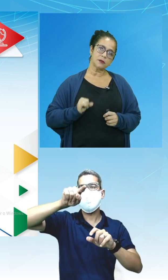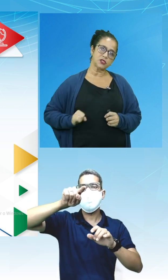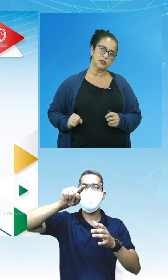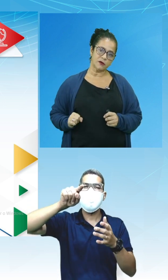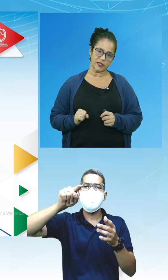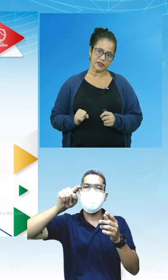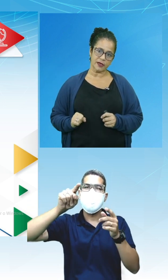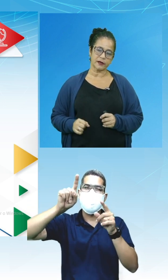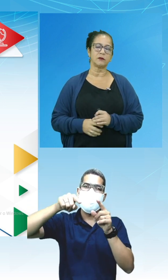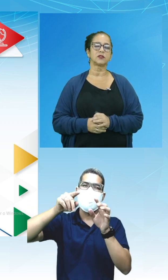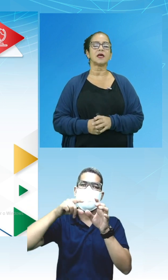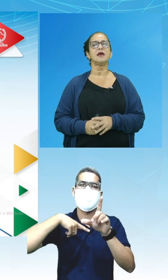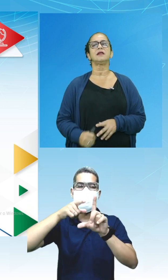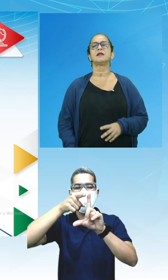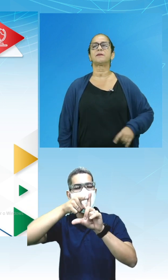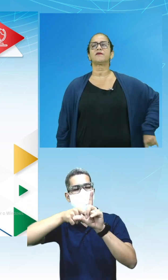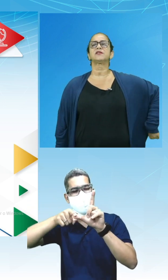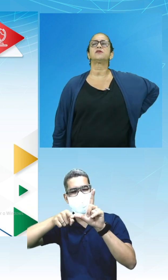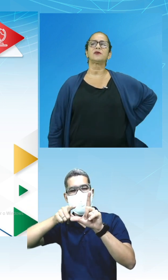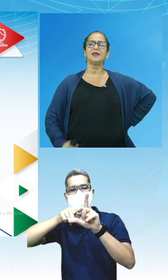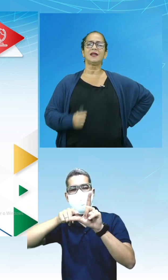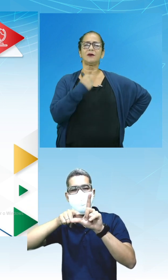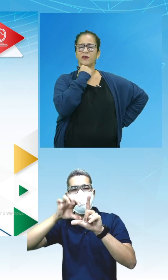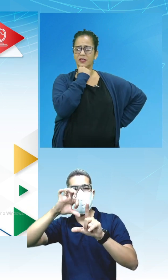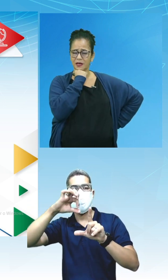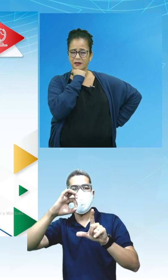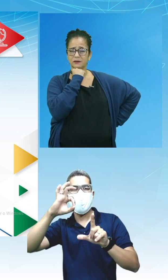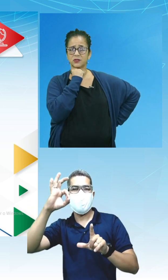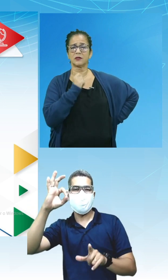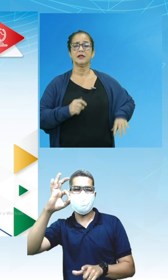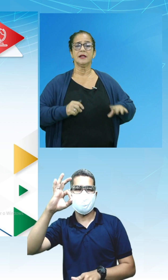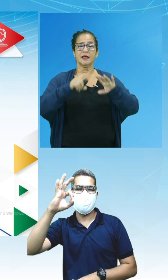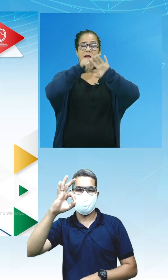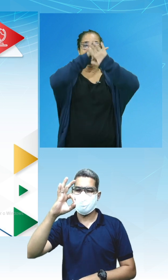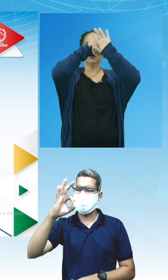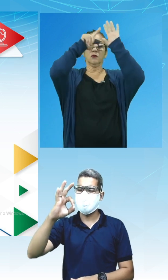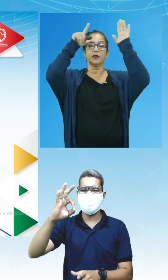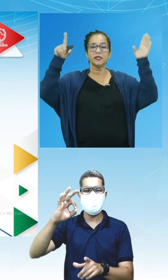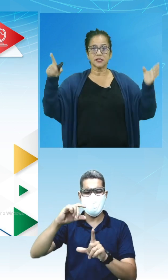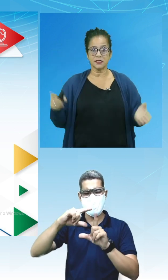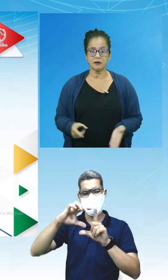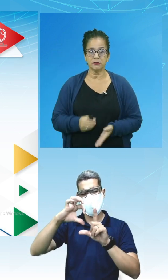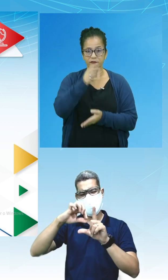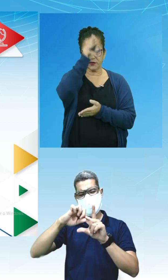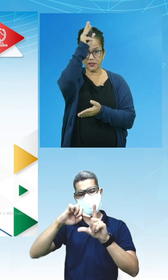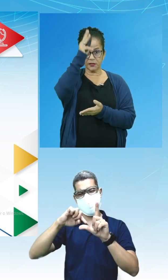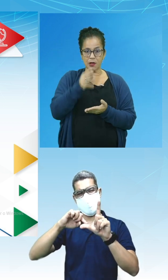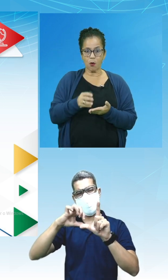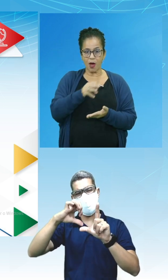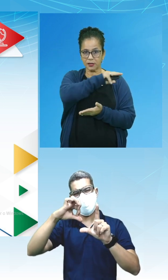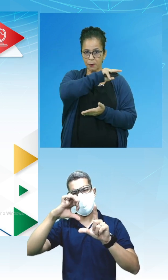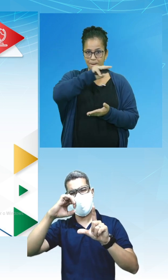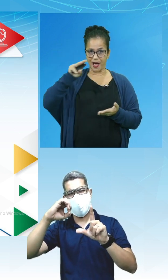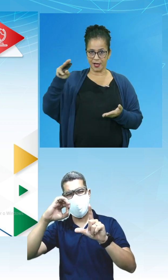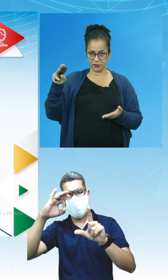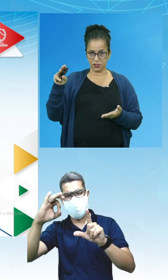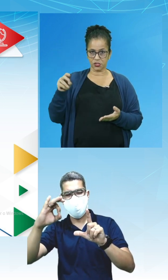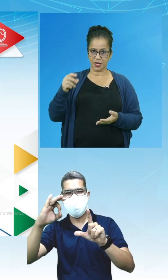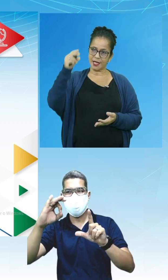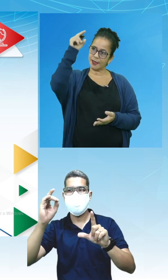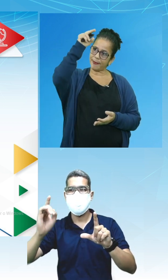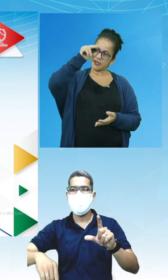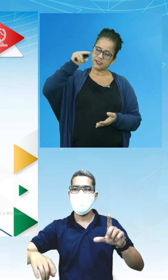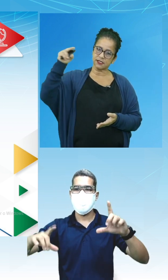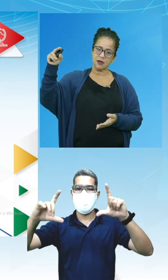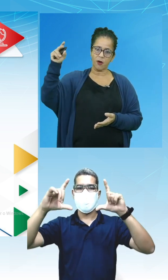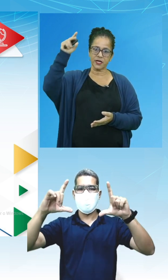são ângulos de 90 graus. Eita, professor, o que é 90 graus? Um grande círculo dividido em 4 partes.